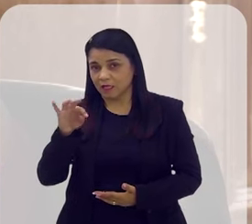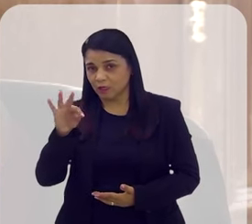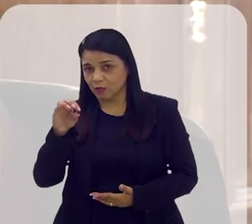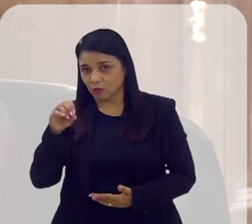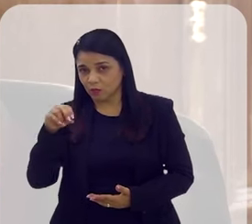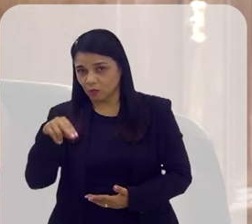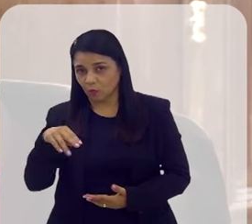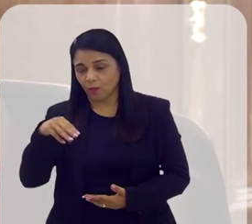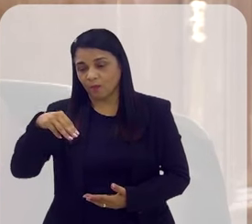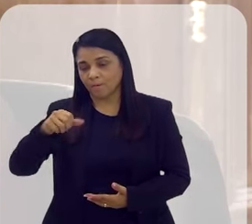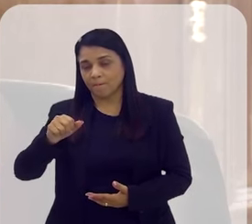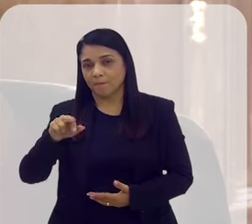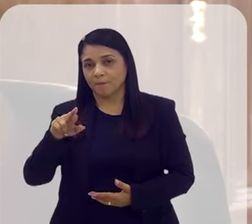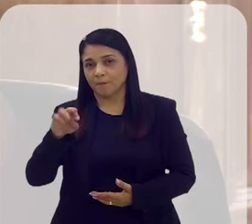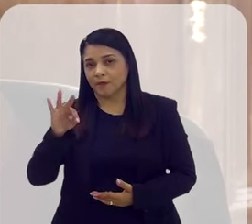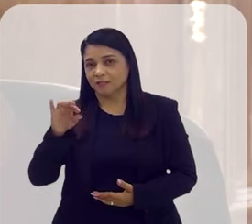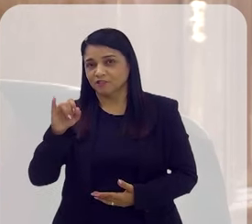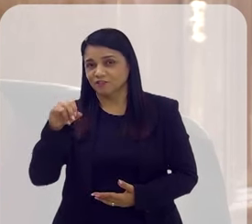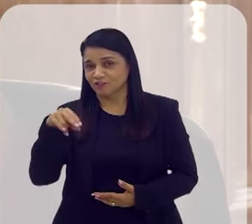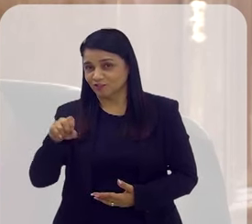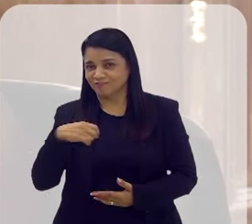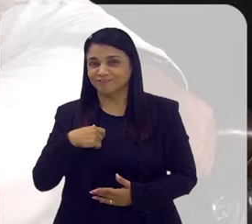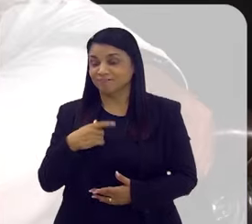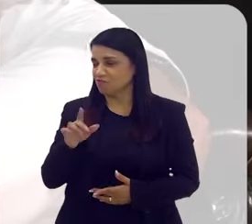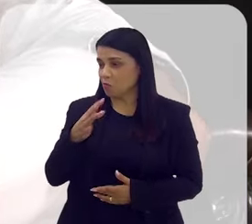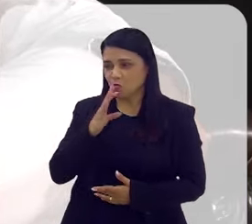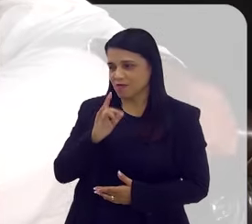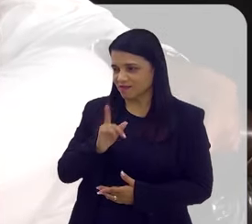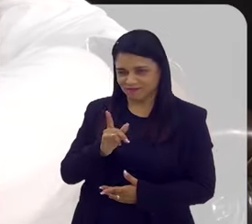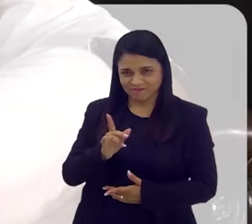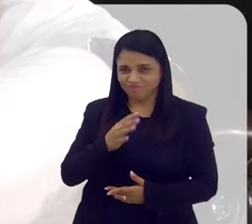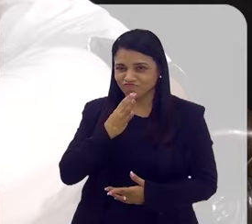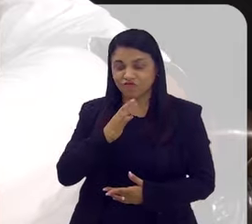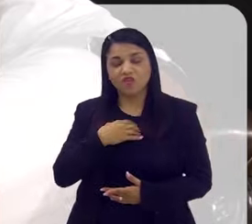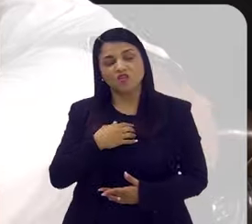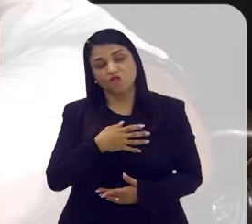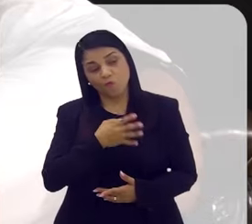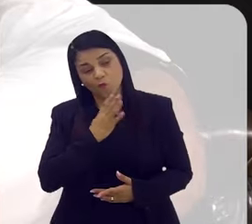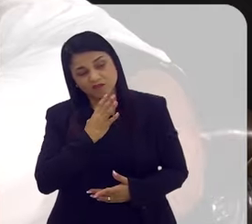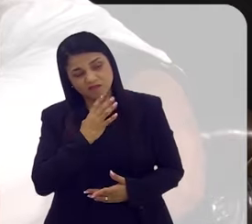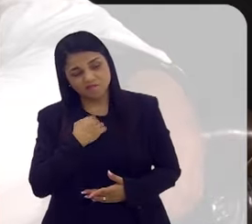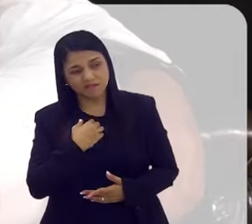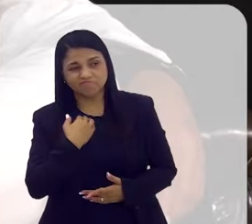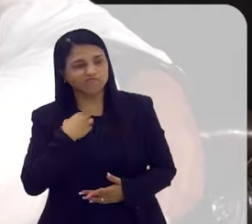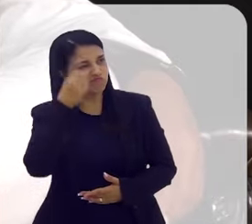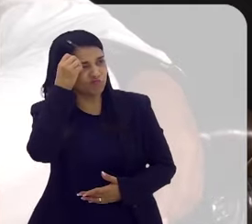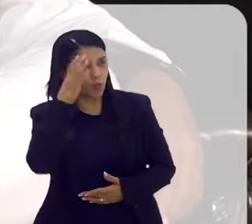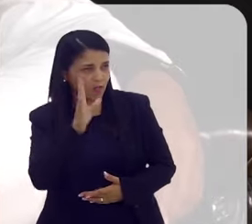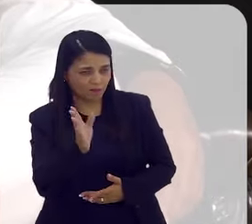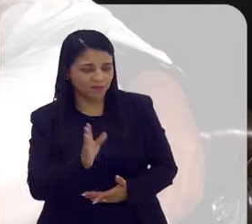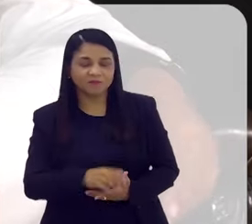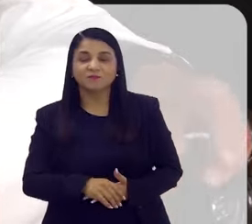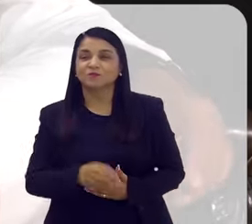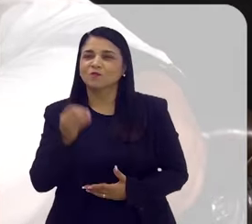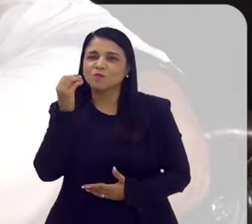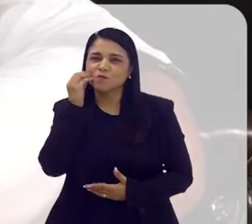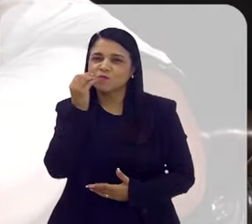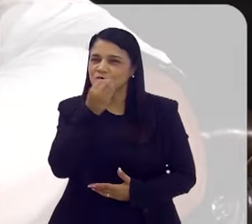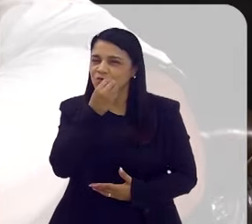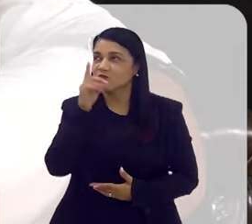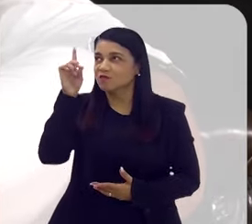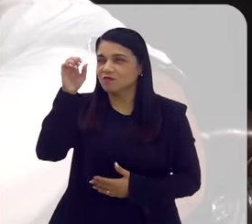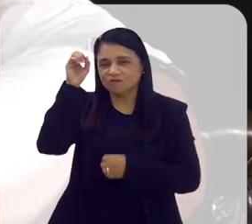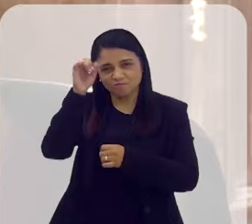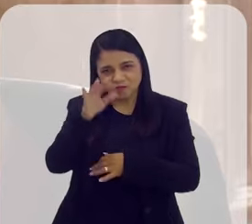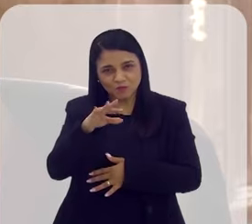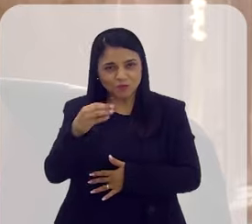produtor abençoado? Não, não, não, eu sou complicado, tá? Tudo bem. Eu devo conhecer, mas você falou, não conheço.